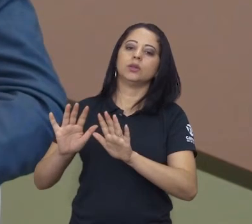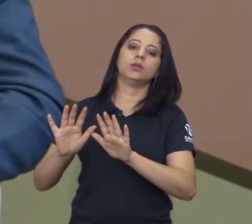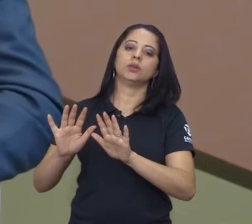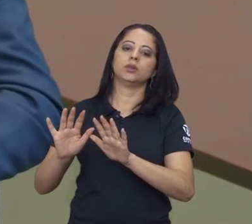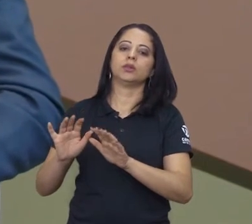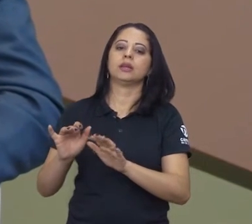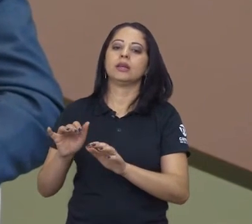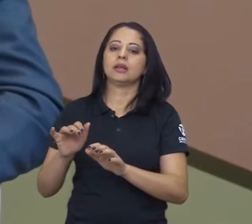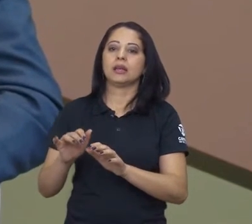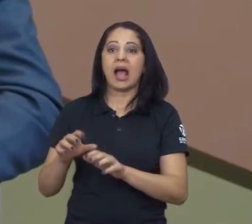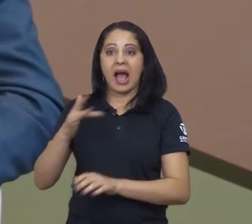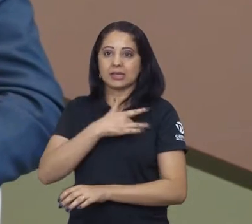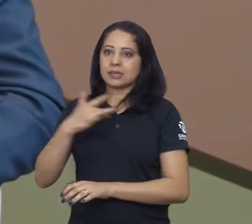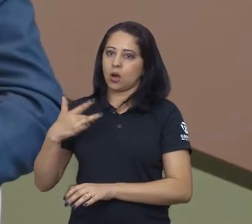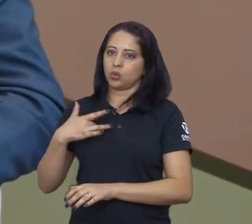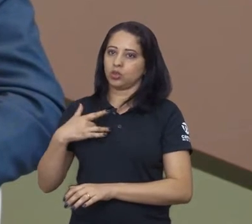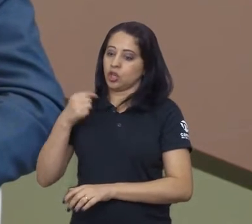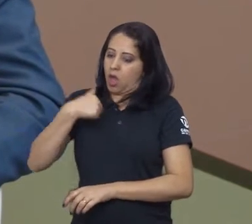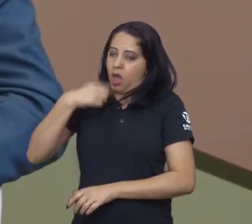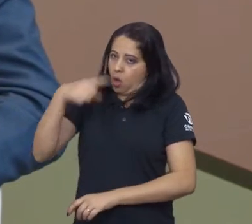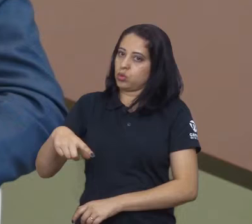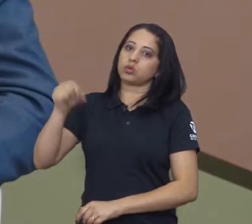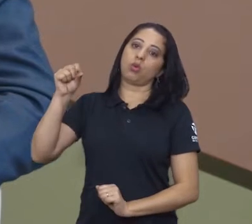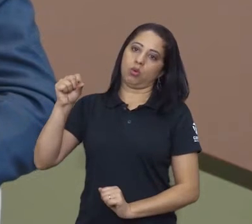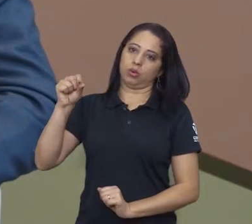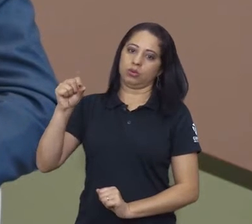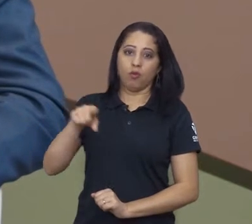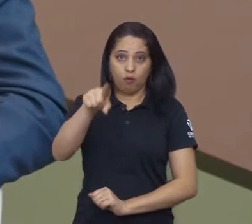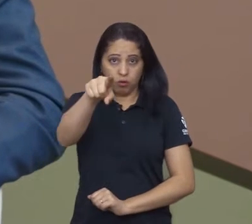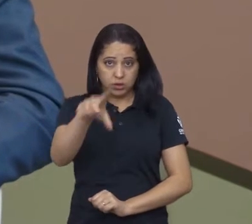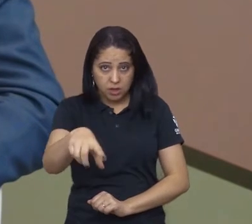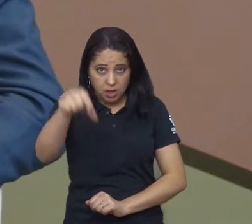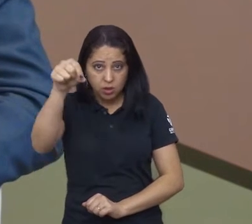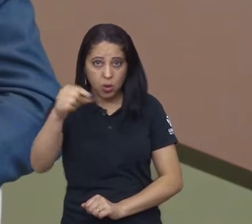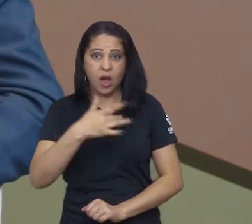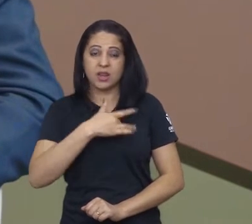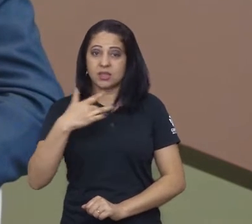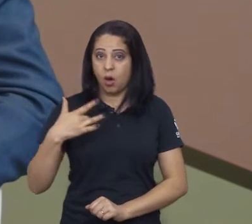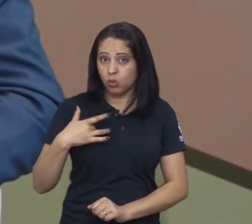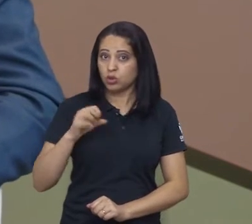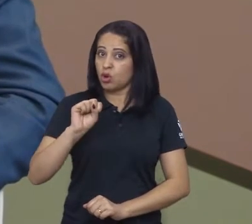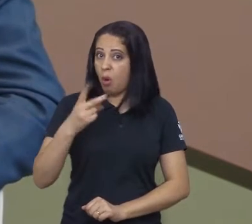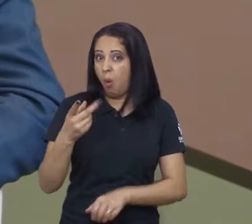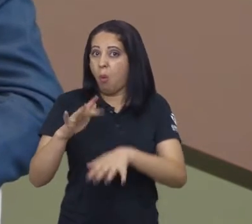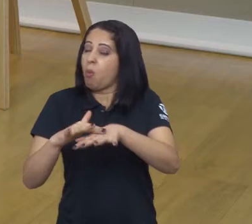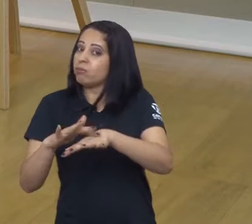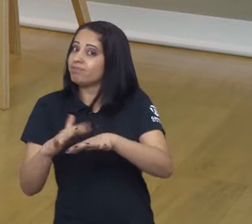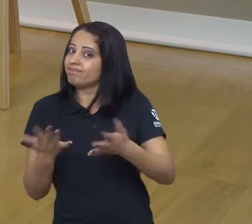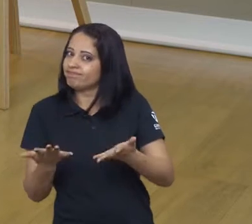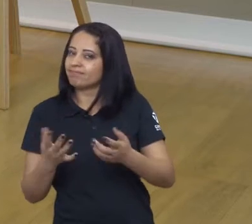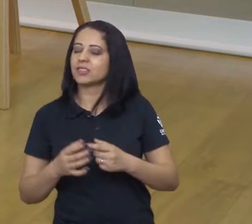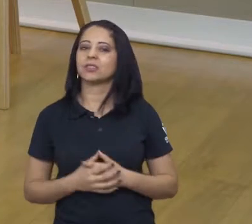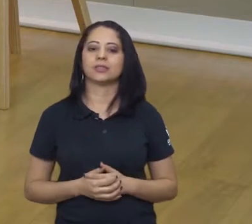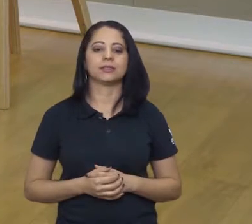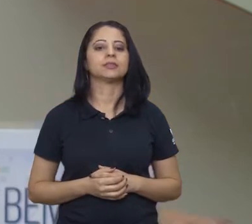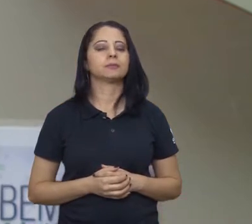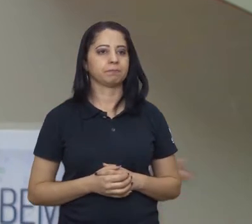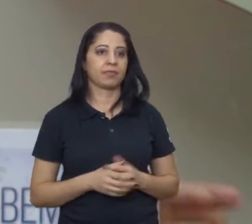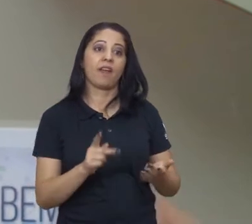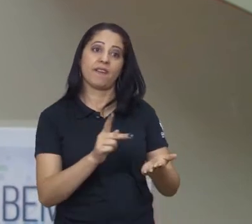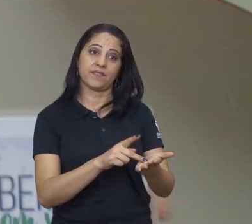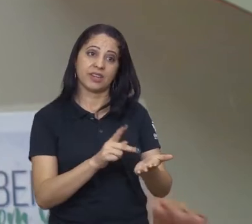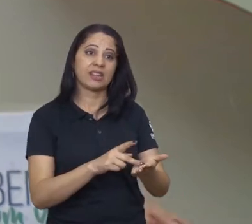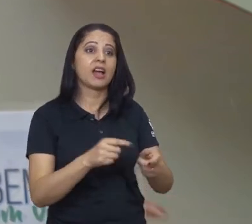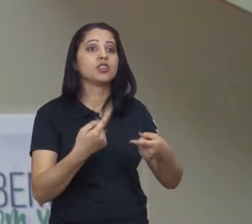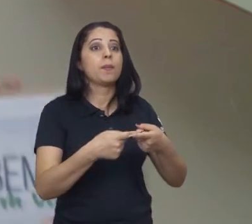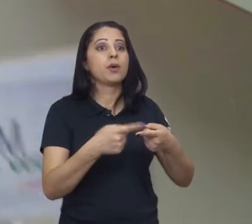podemos Ou seja a saúde tá na minha mão a saúde tá na sua mão telespectador entendi é na verdade quando criança